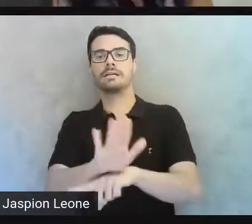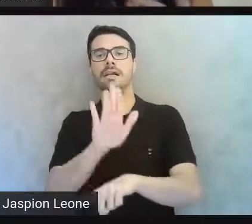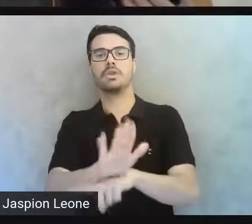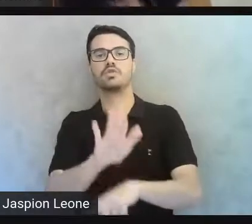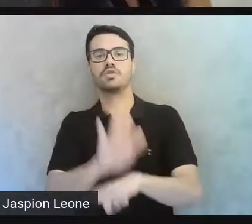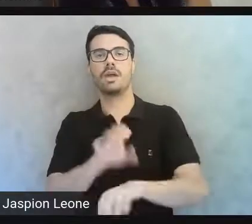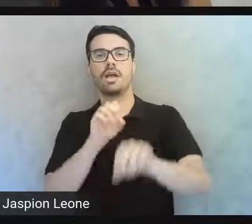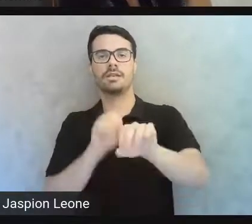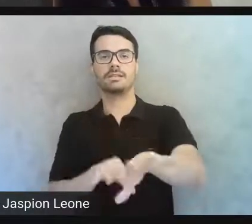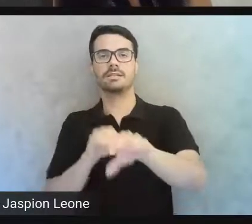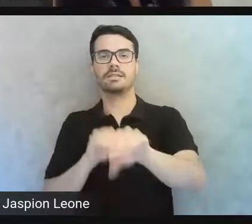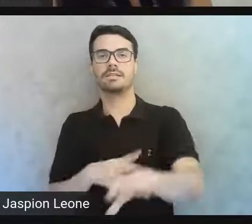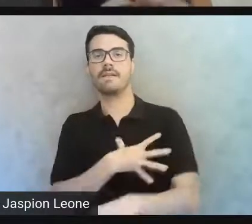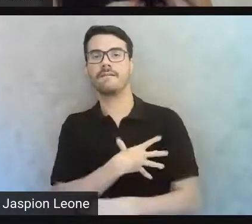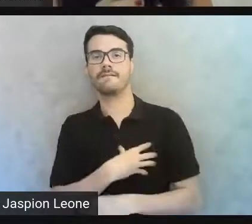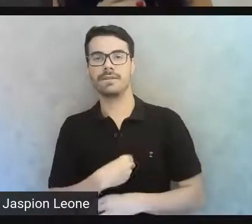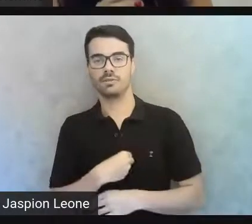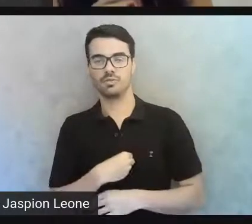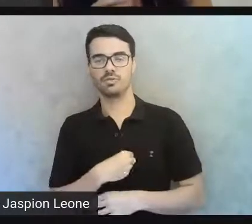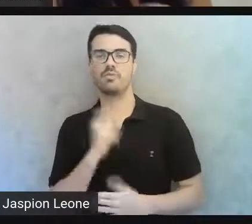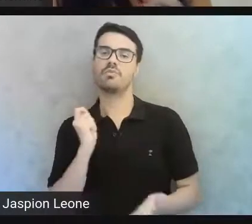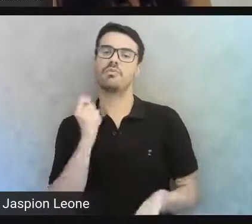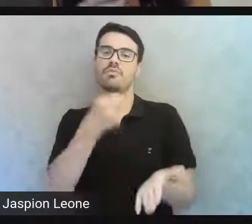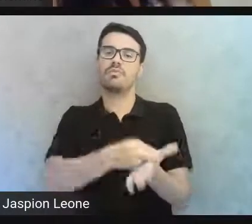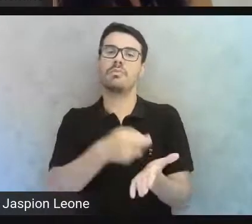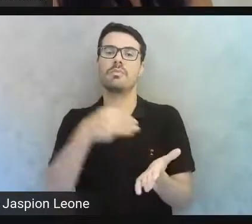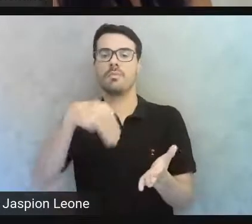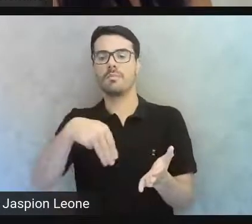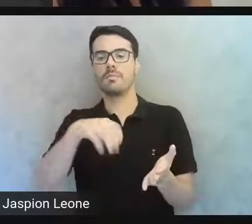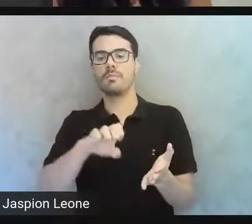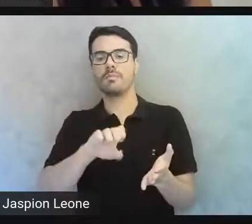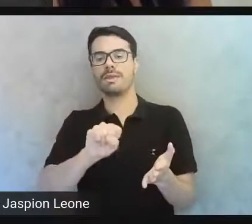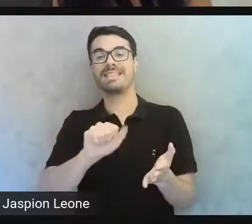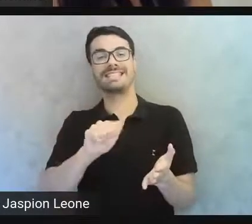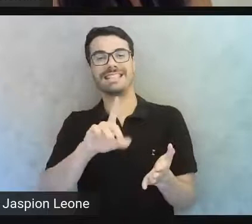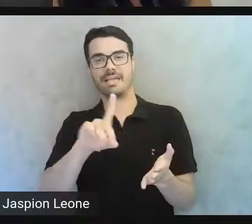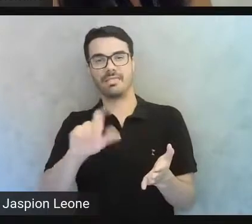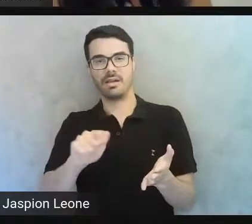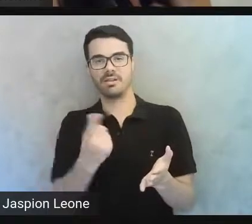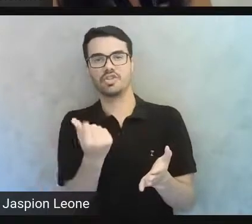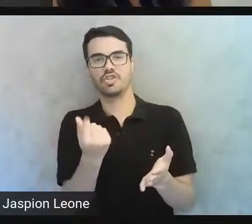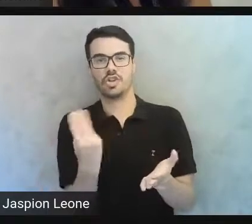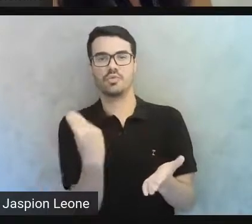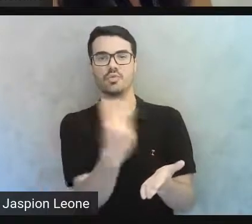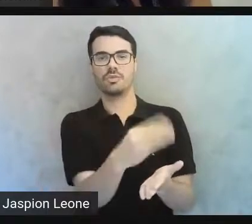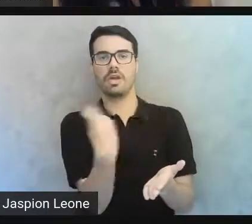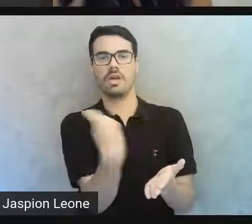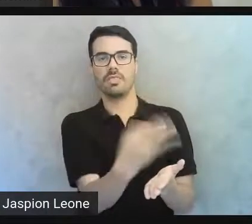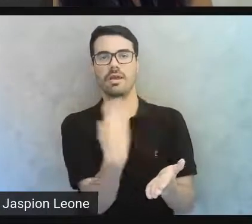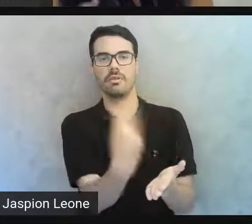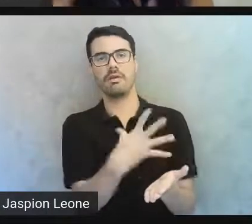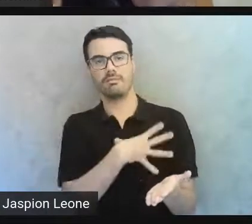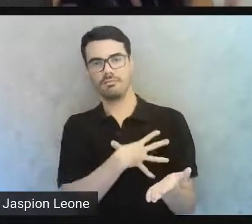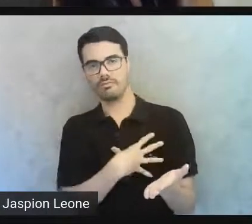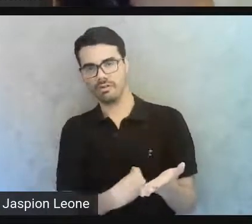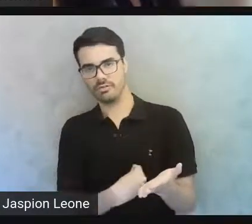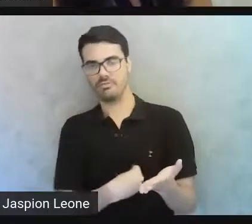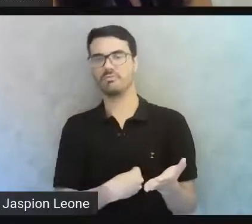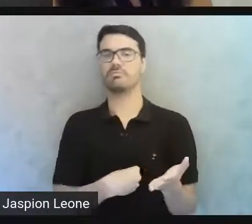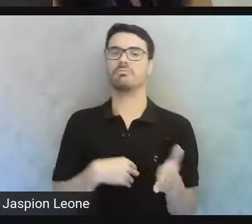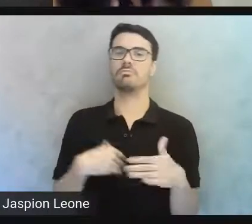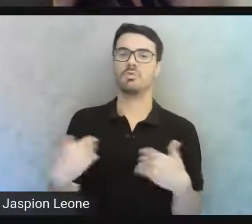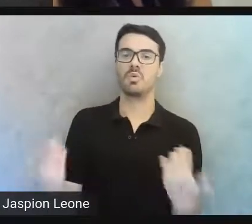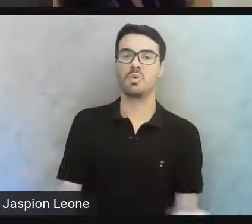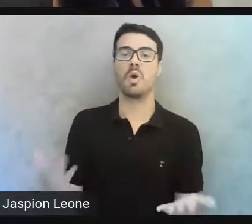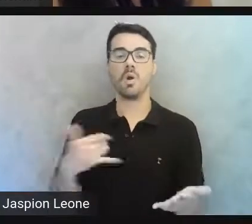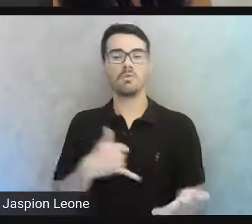se mesada é uma boa estratégia, e se teria uma idade indicada para essa mesada, né? Pode ser também a da